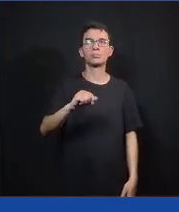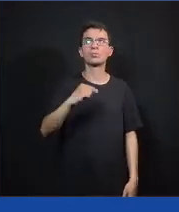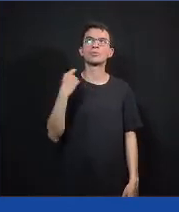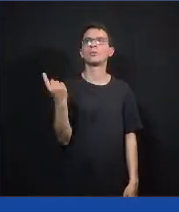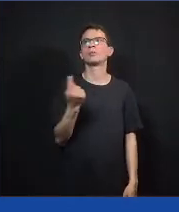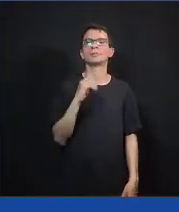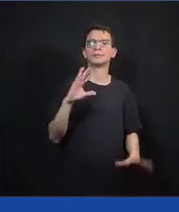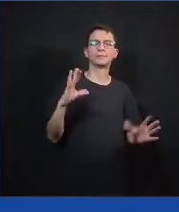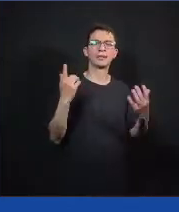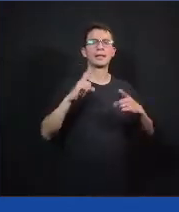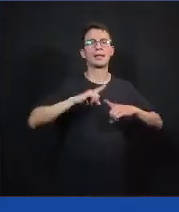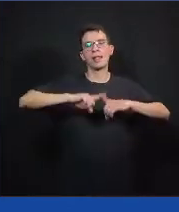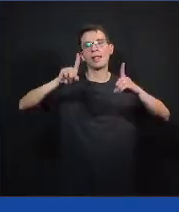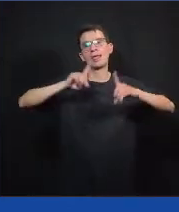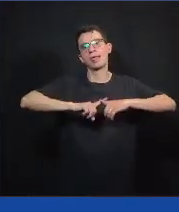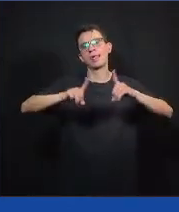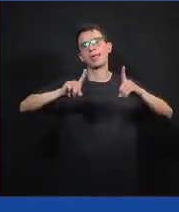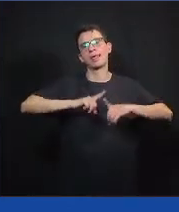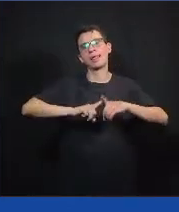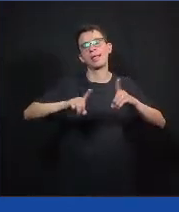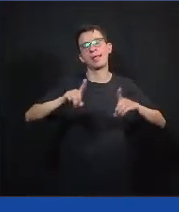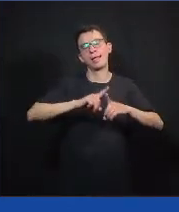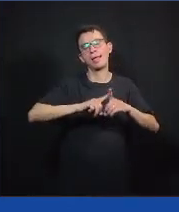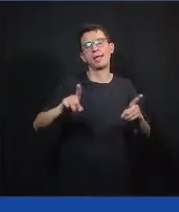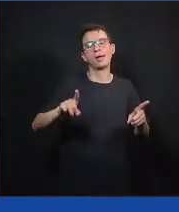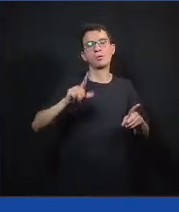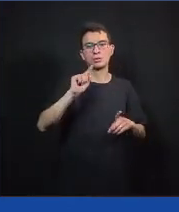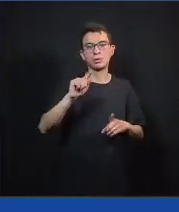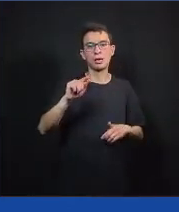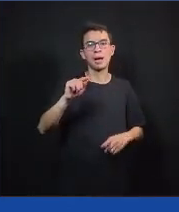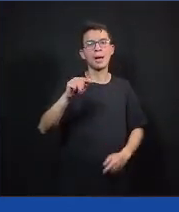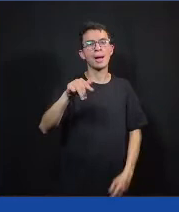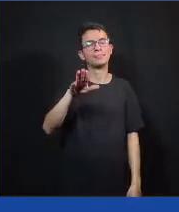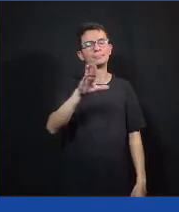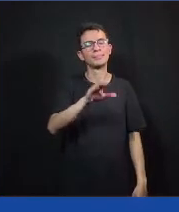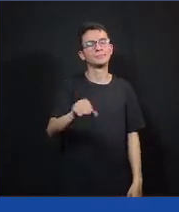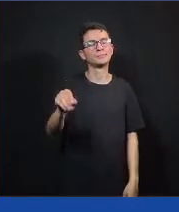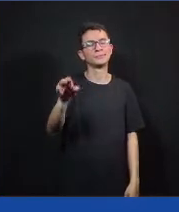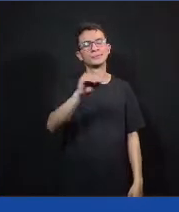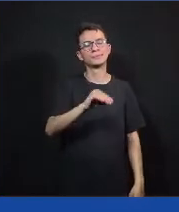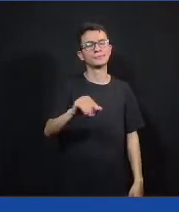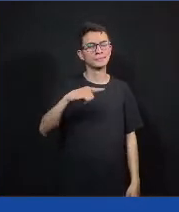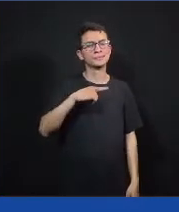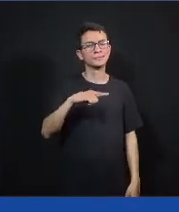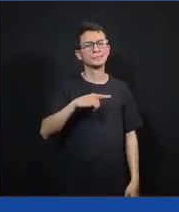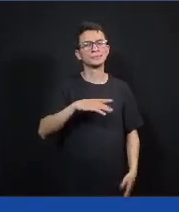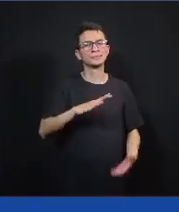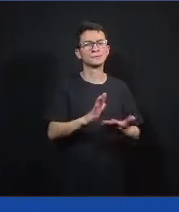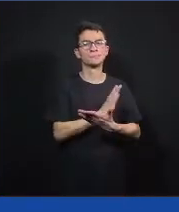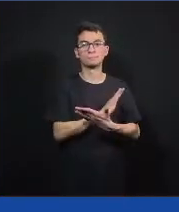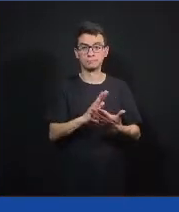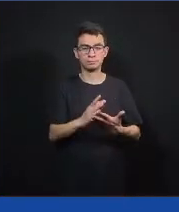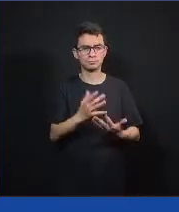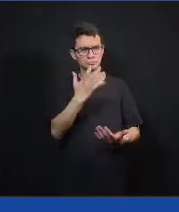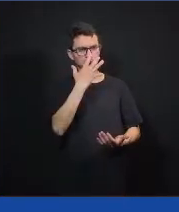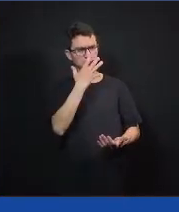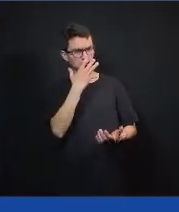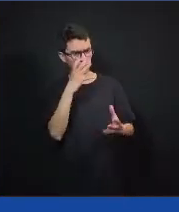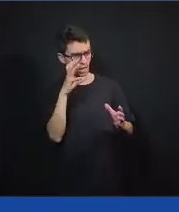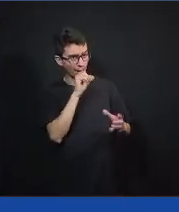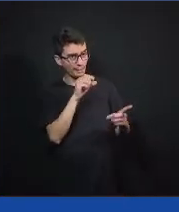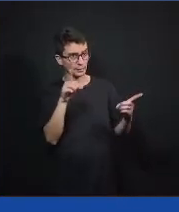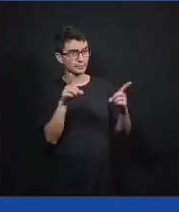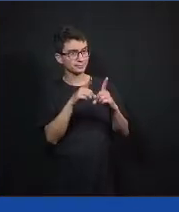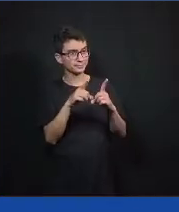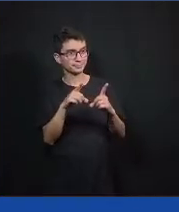da morosidade de determinadas proposições. E, realmente, essa tramitação muito curta é absolutamente sui generis,